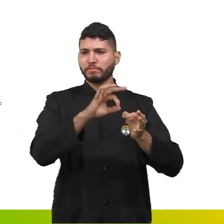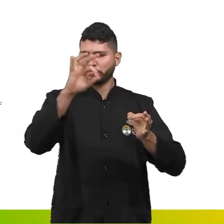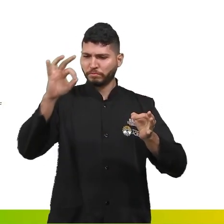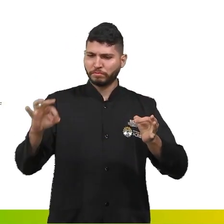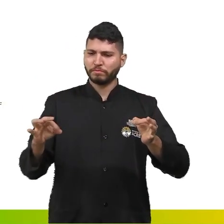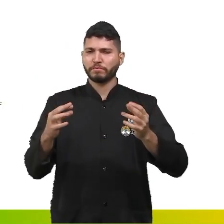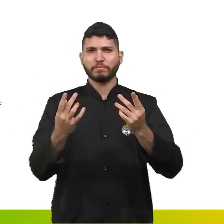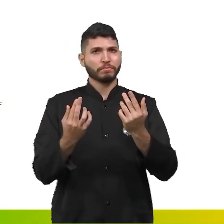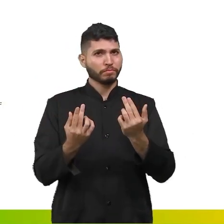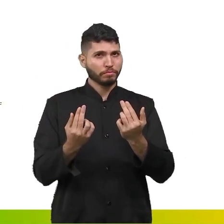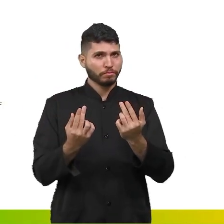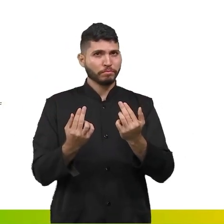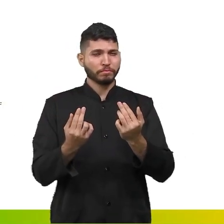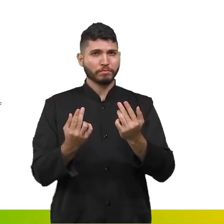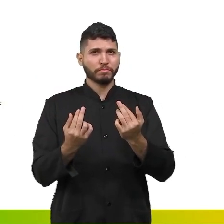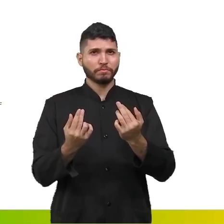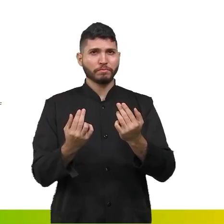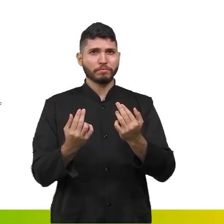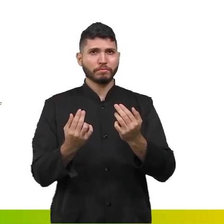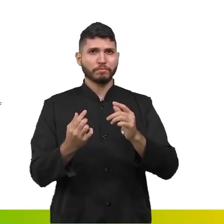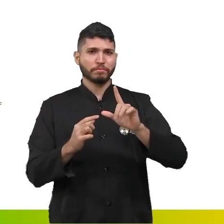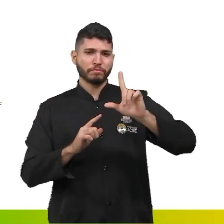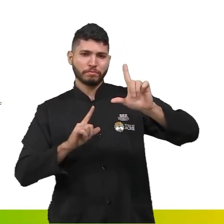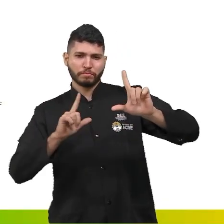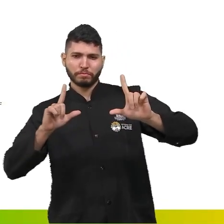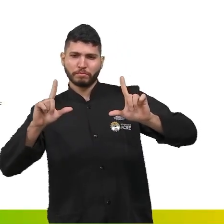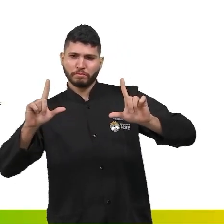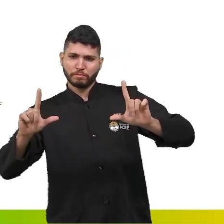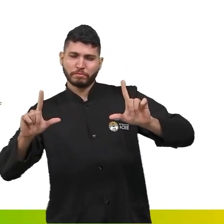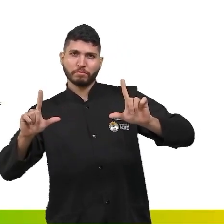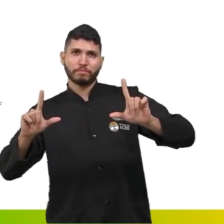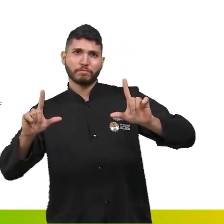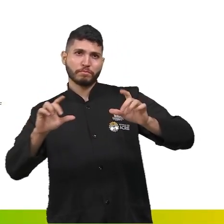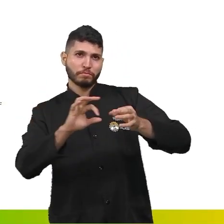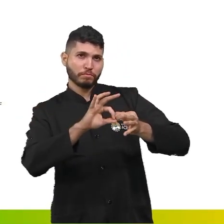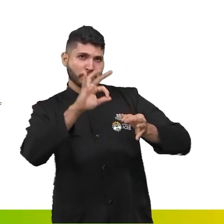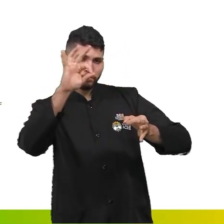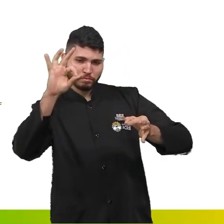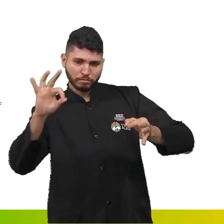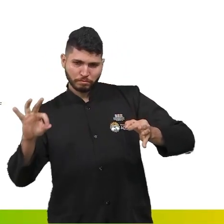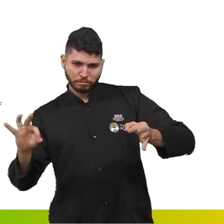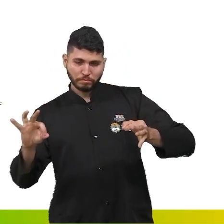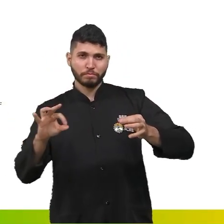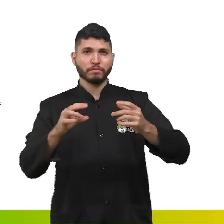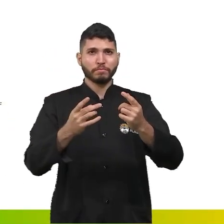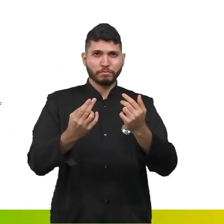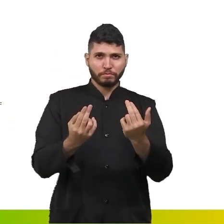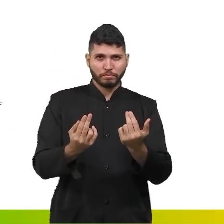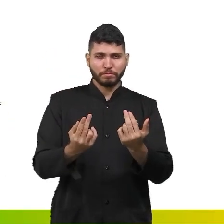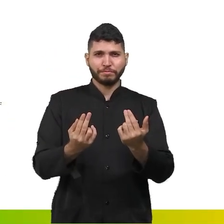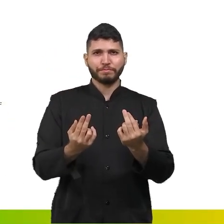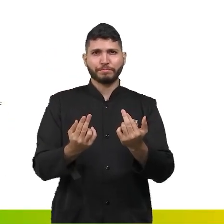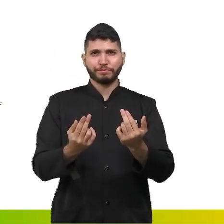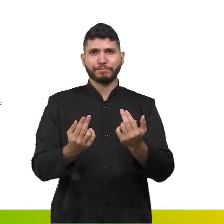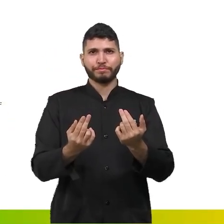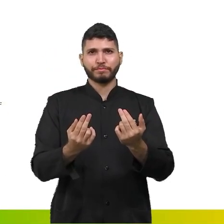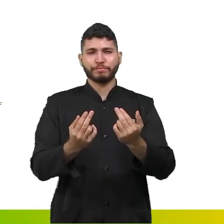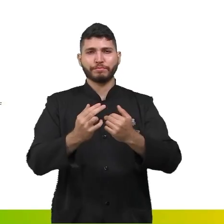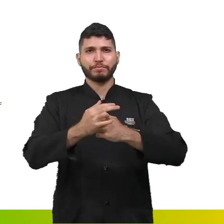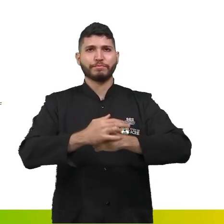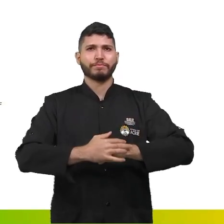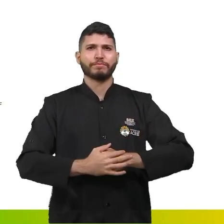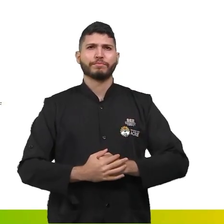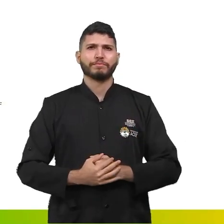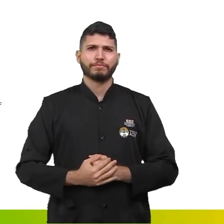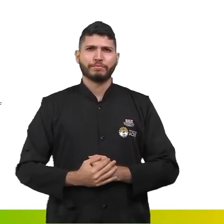estão entre os lados correspondentes com medidas iguais, logo, nós vamos ter